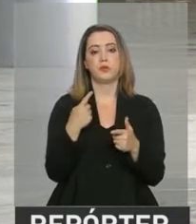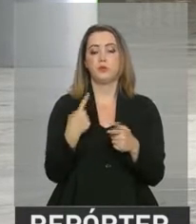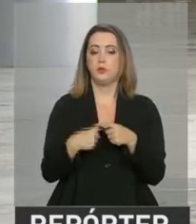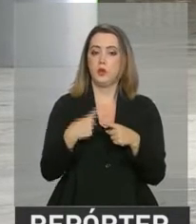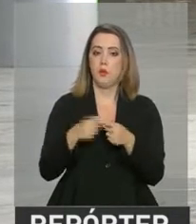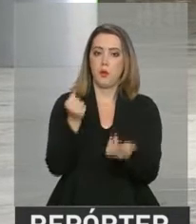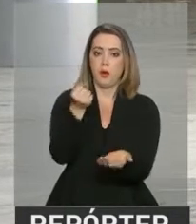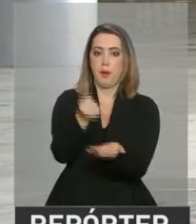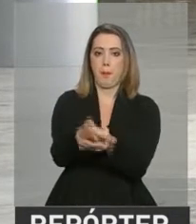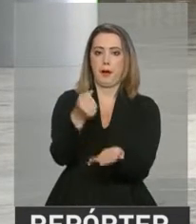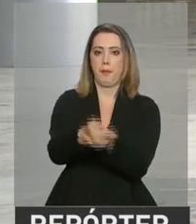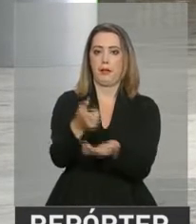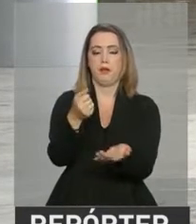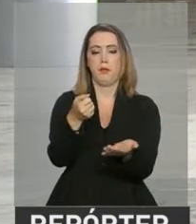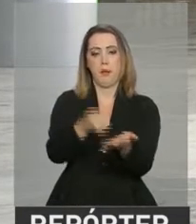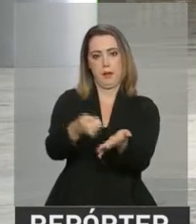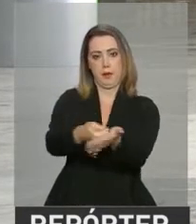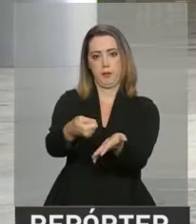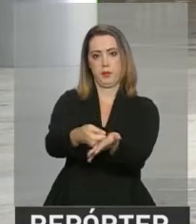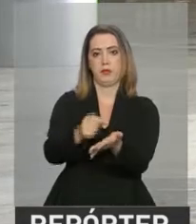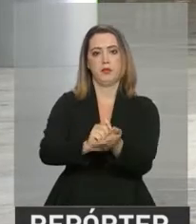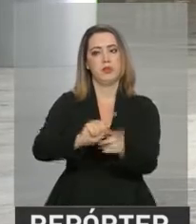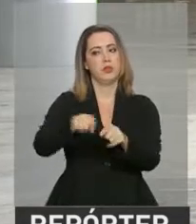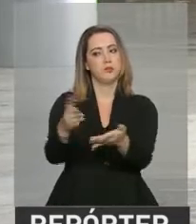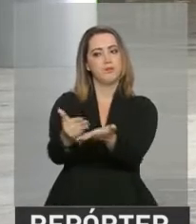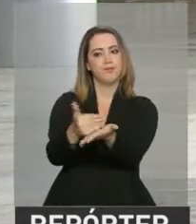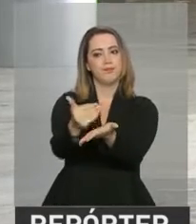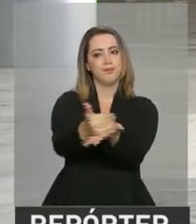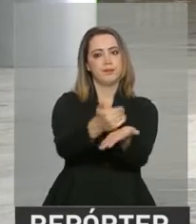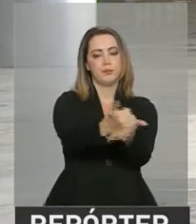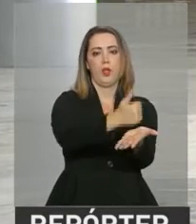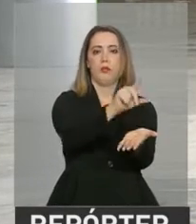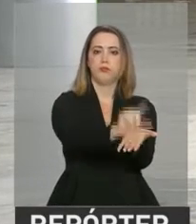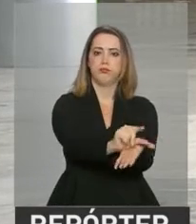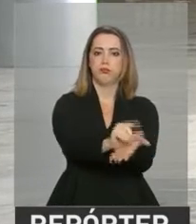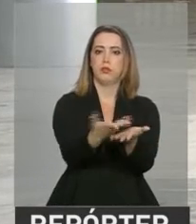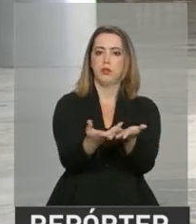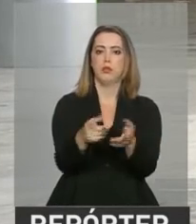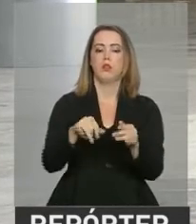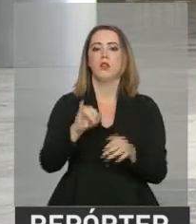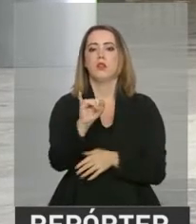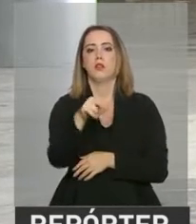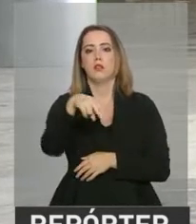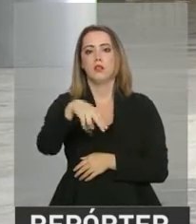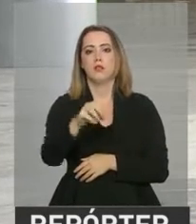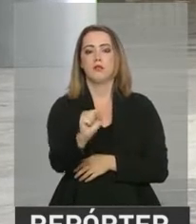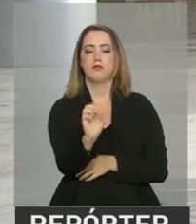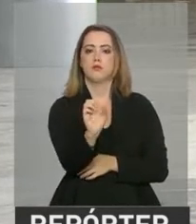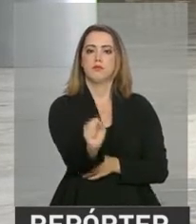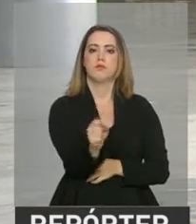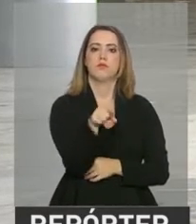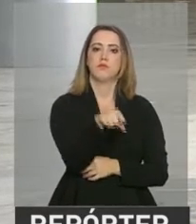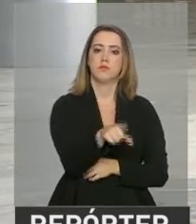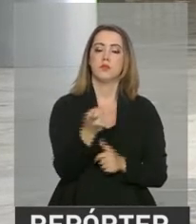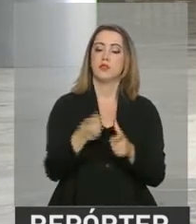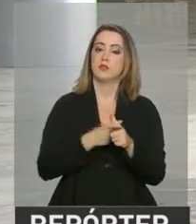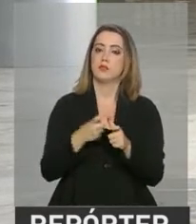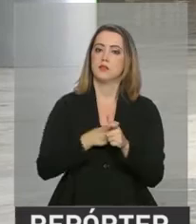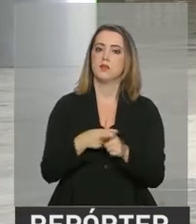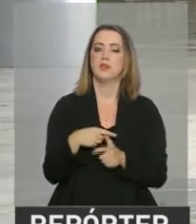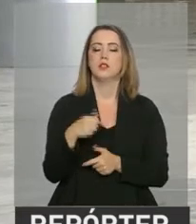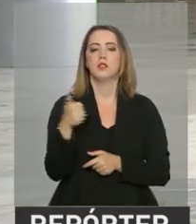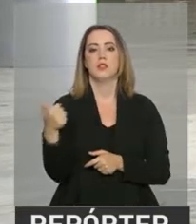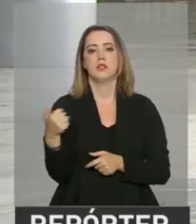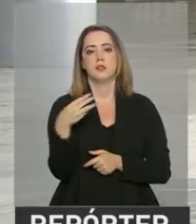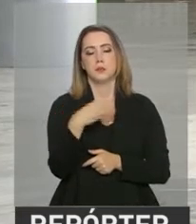considerando o inss que cobre principalmente trabalhadores da iniciativa privada este déficit foi de